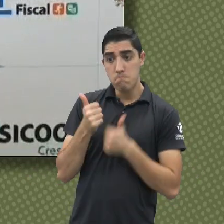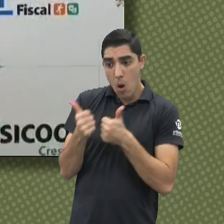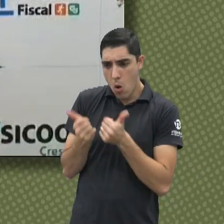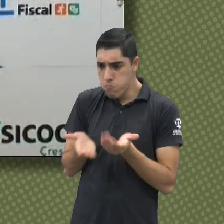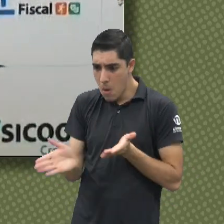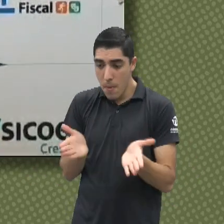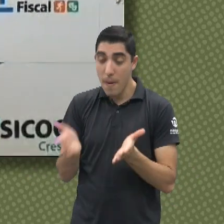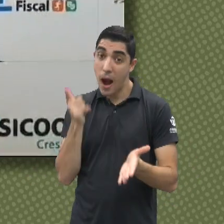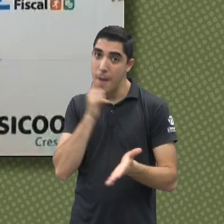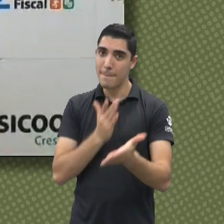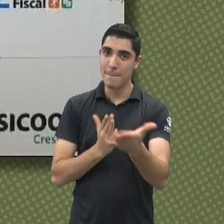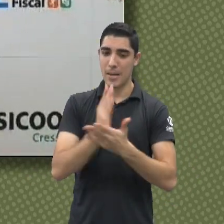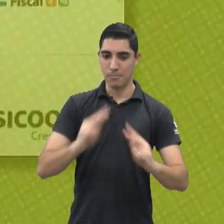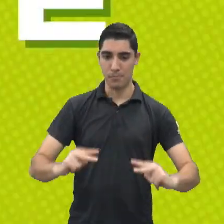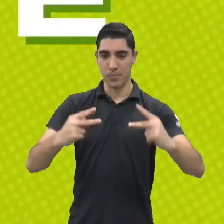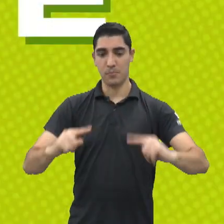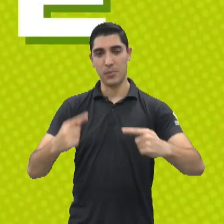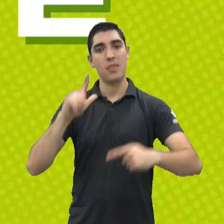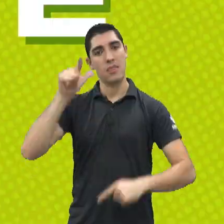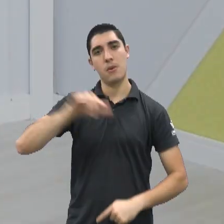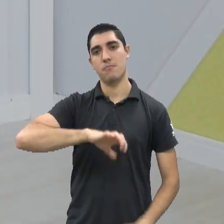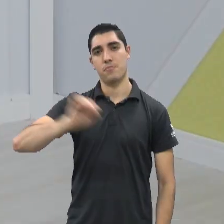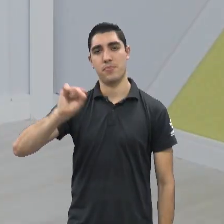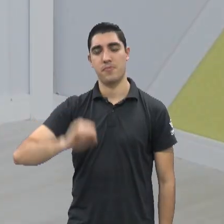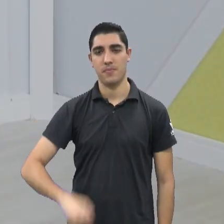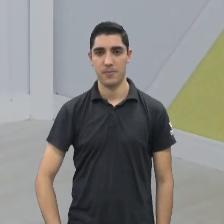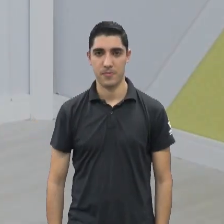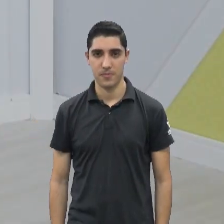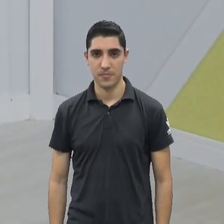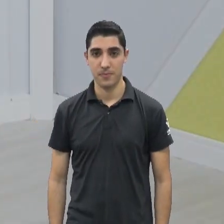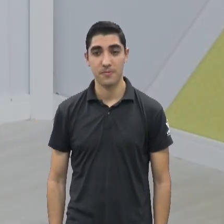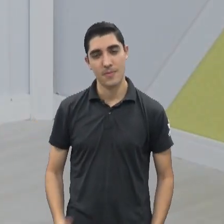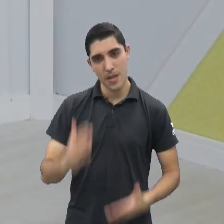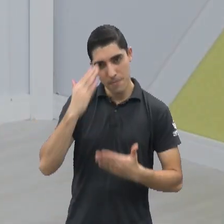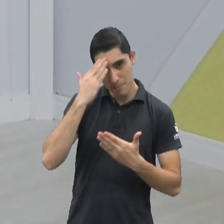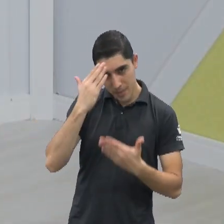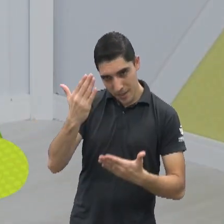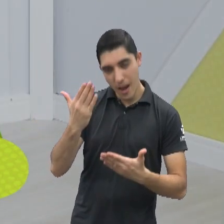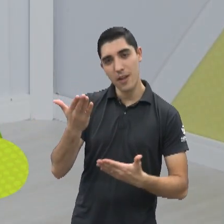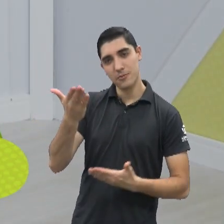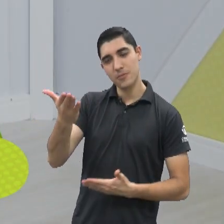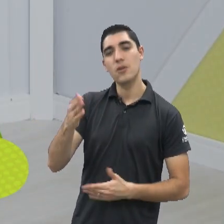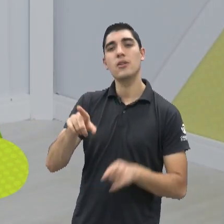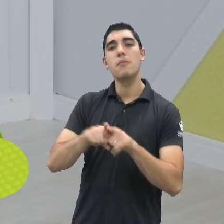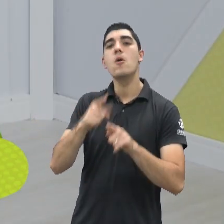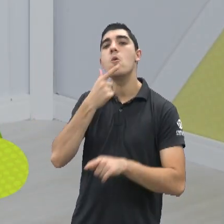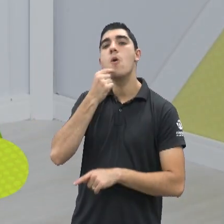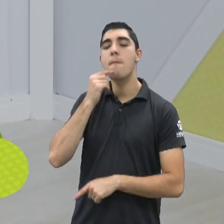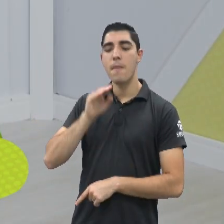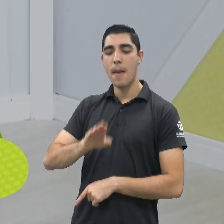final e, se Deus quiser, ser campeão. Obrigado, é o Breno da assessoria do futsal que